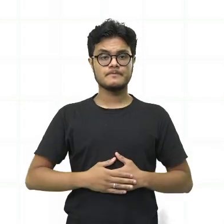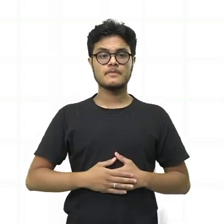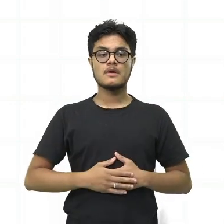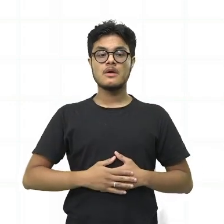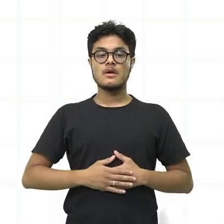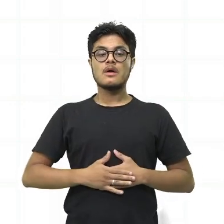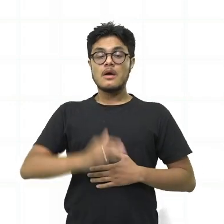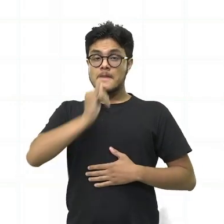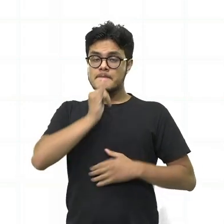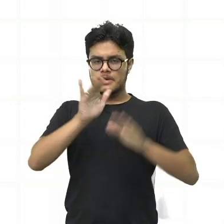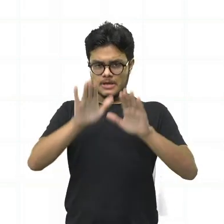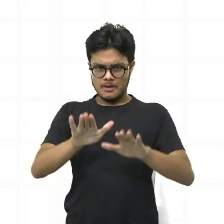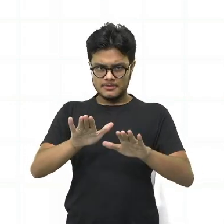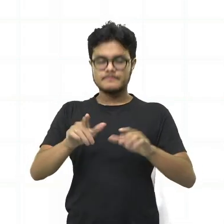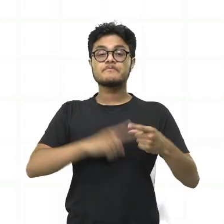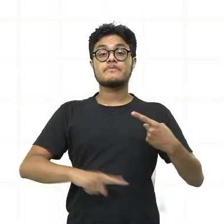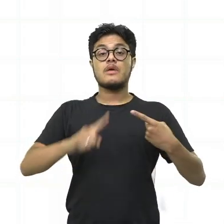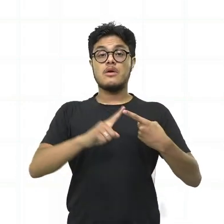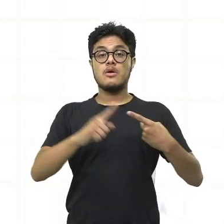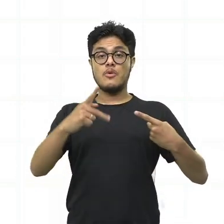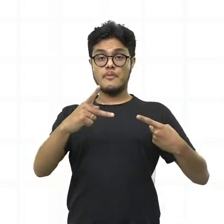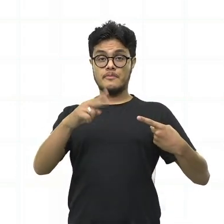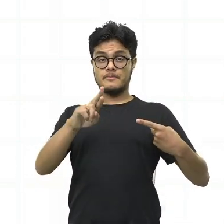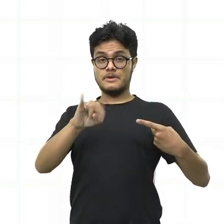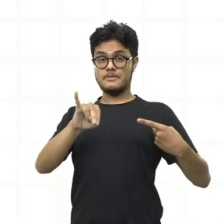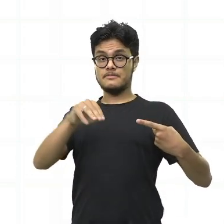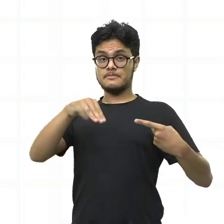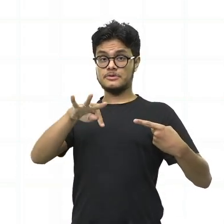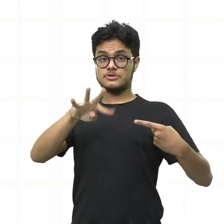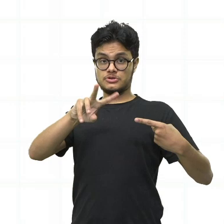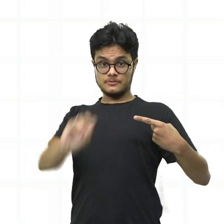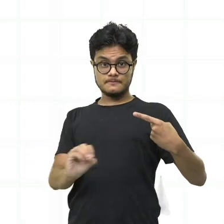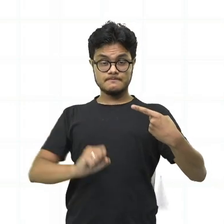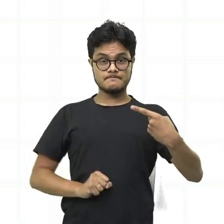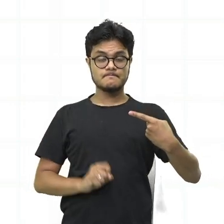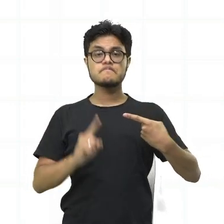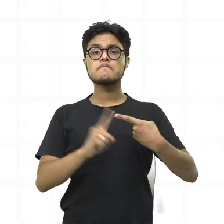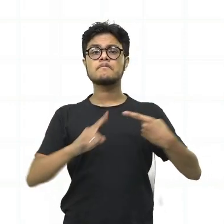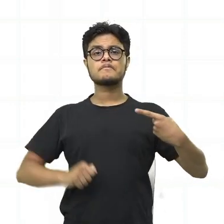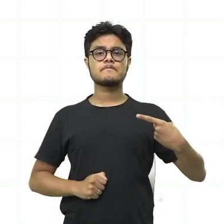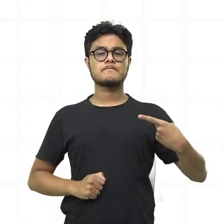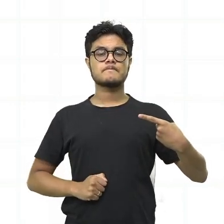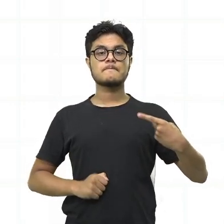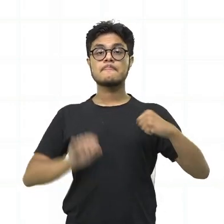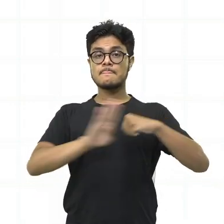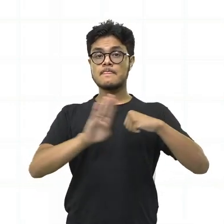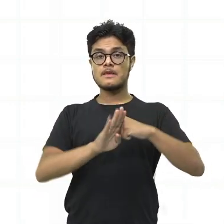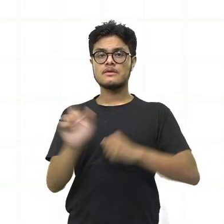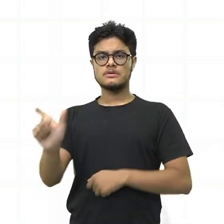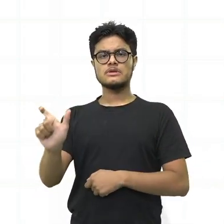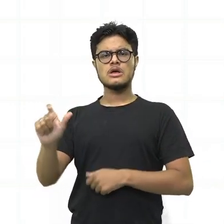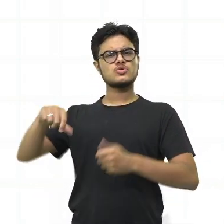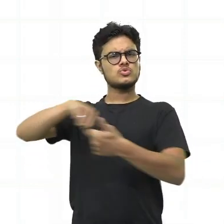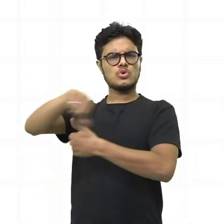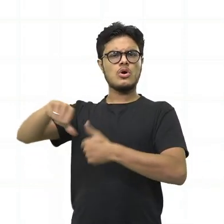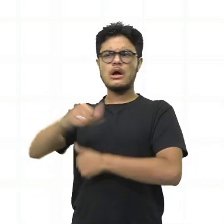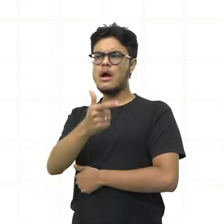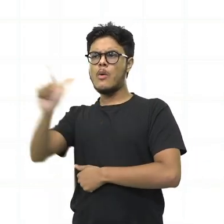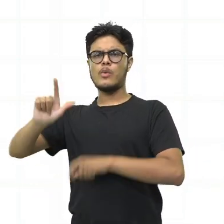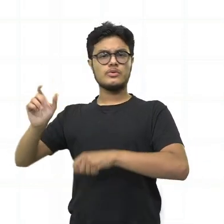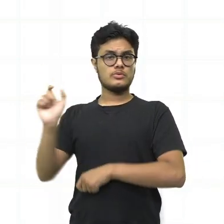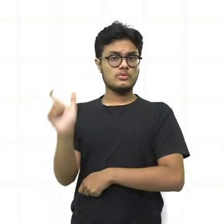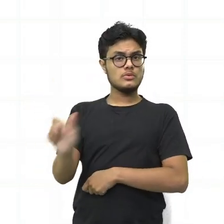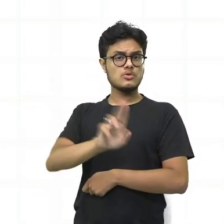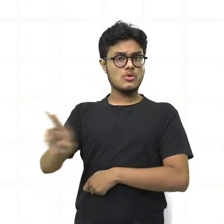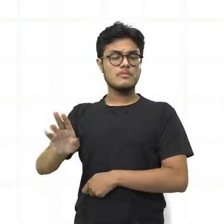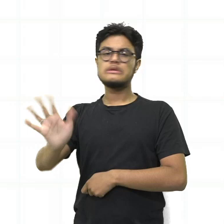gente vai já fazer um contraponto do primitivo com o derivado. No primitivo, ele não vai se originar de outro nome, ele é